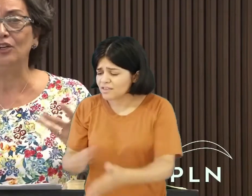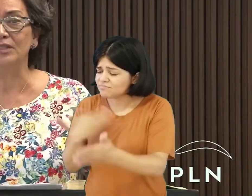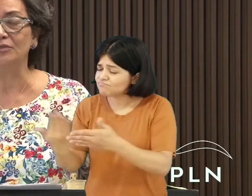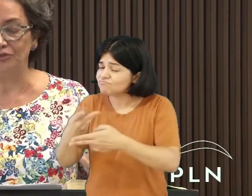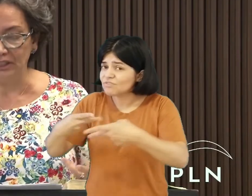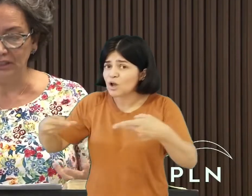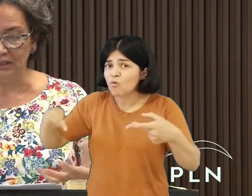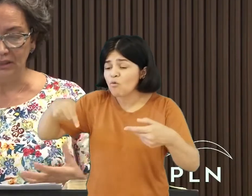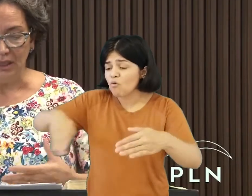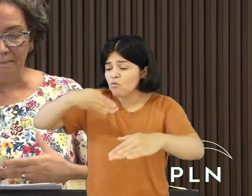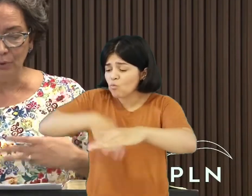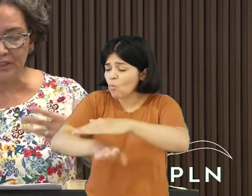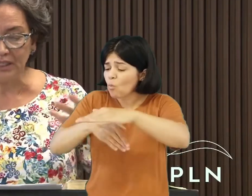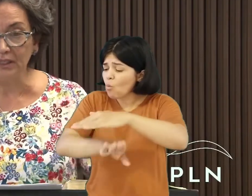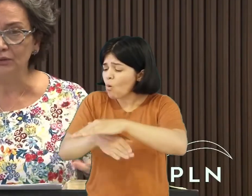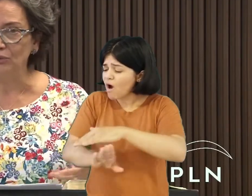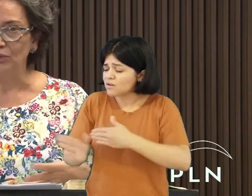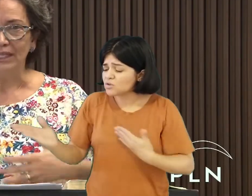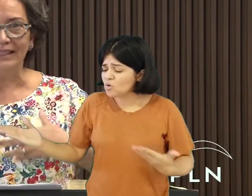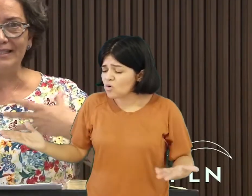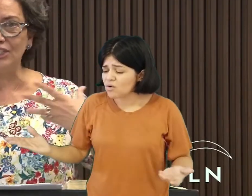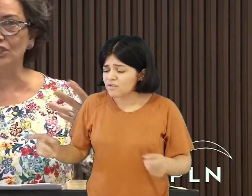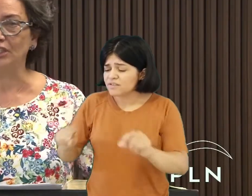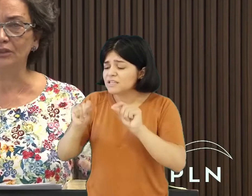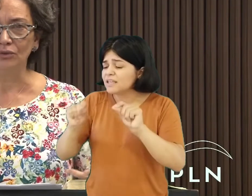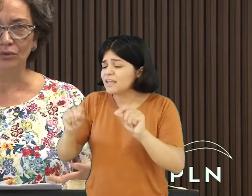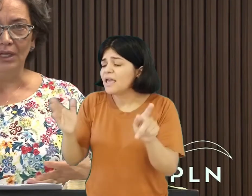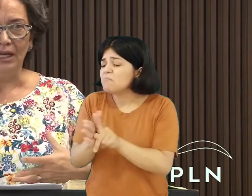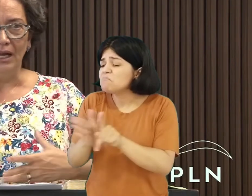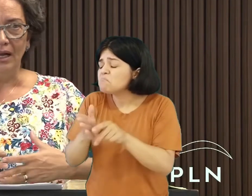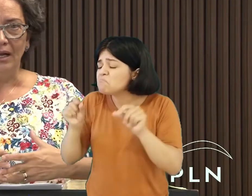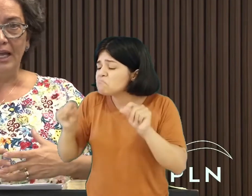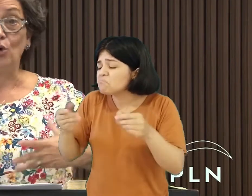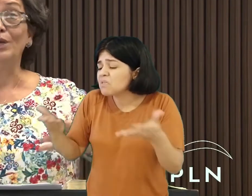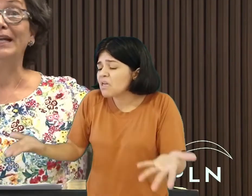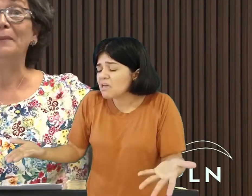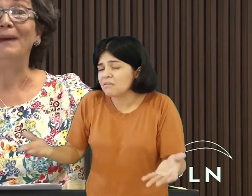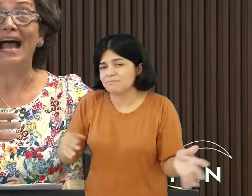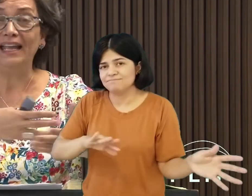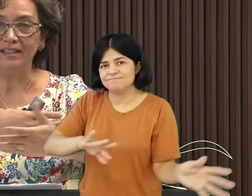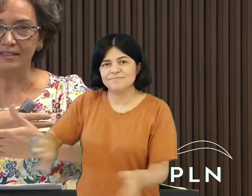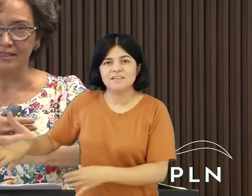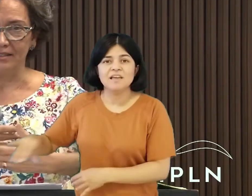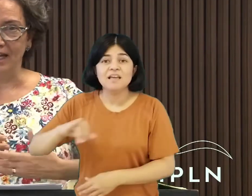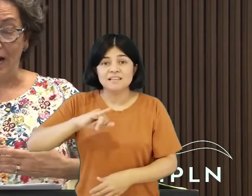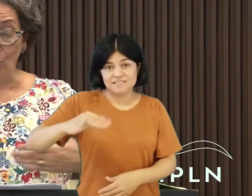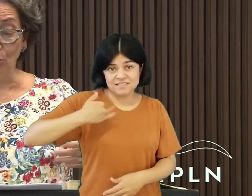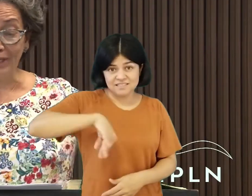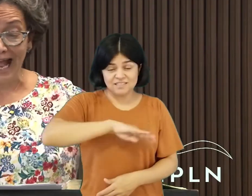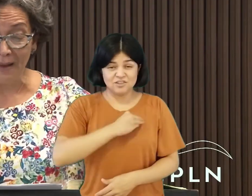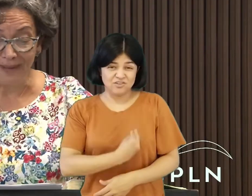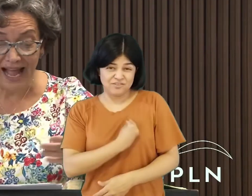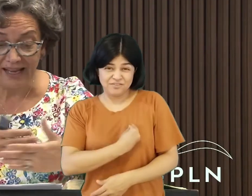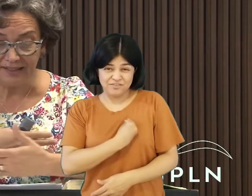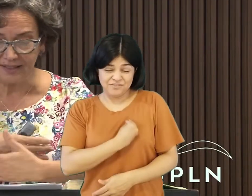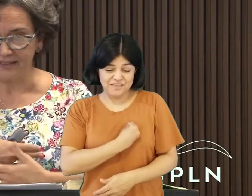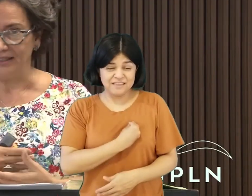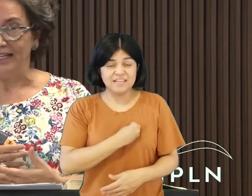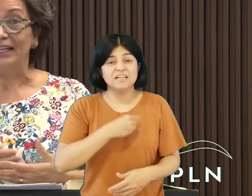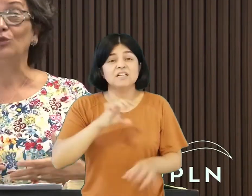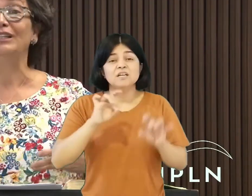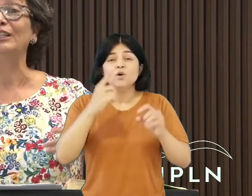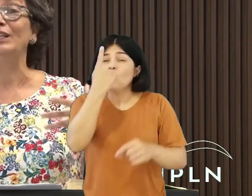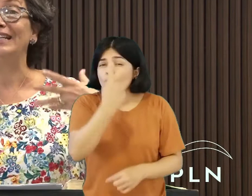Gastar a nossa vida buscando, desejando, recolher mais, acumular